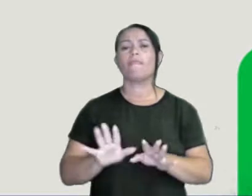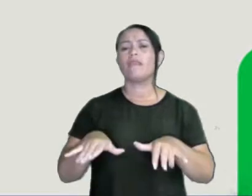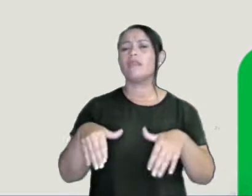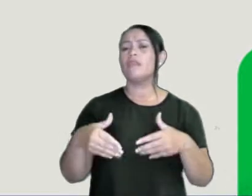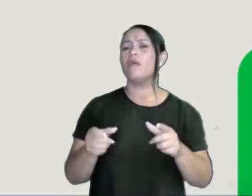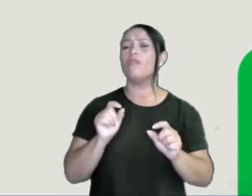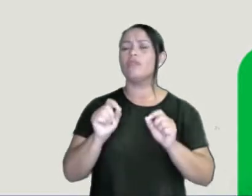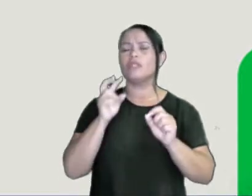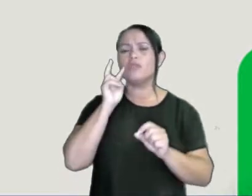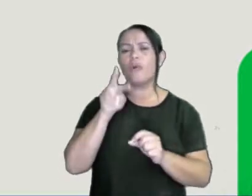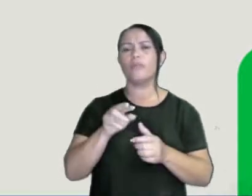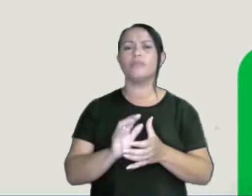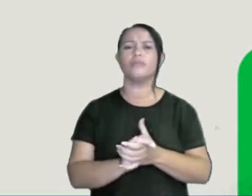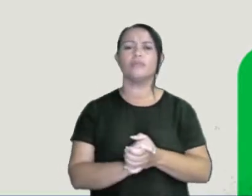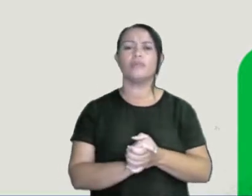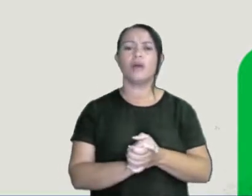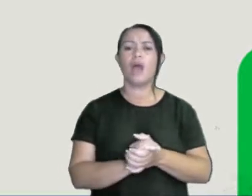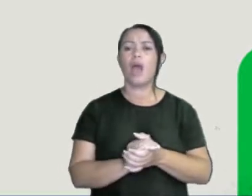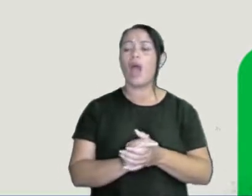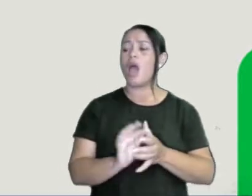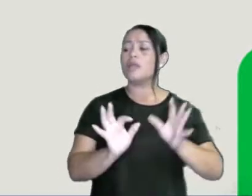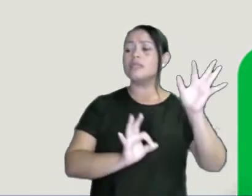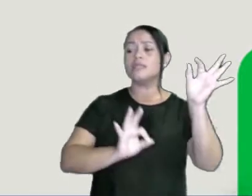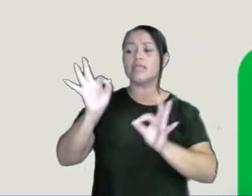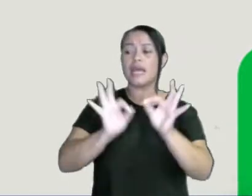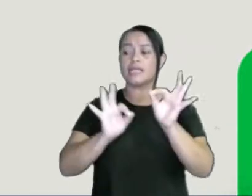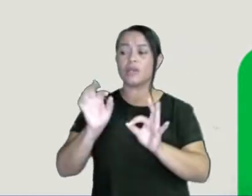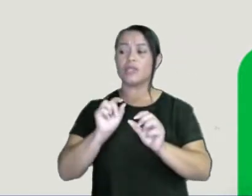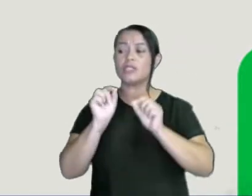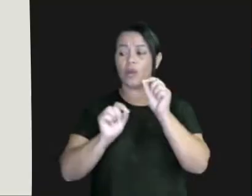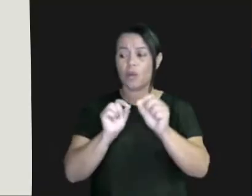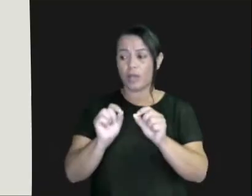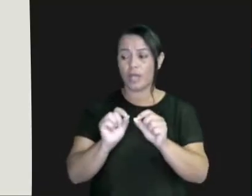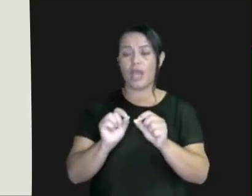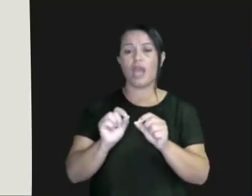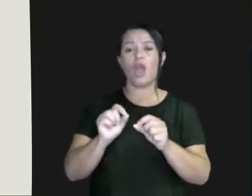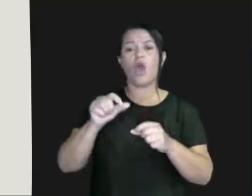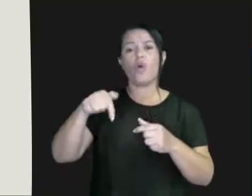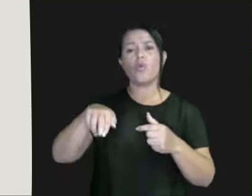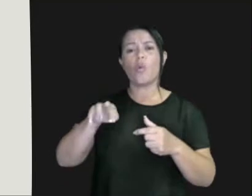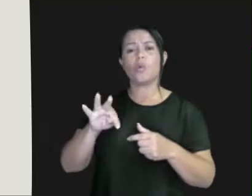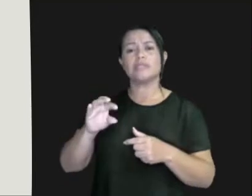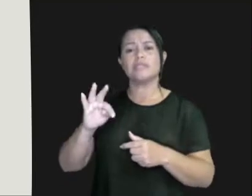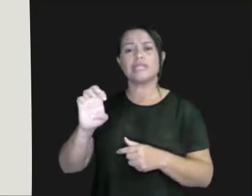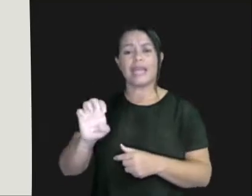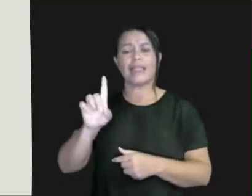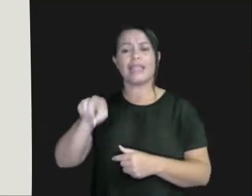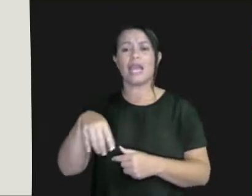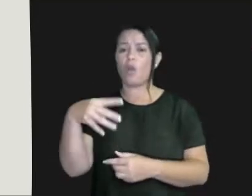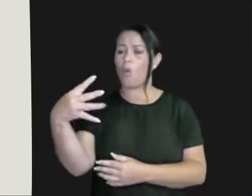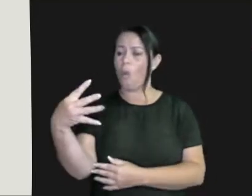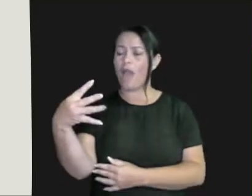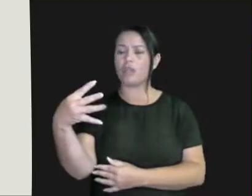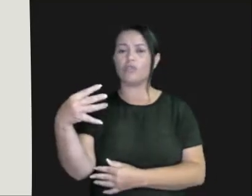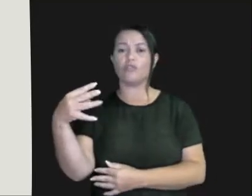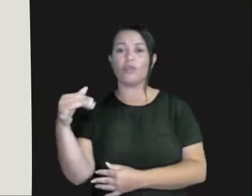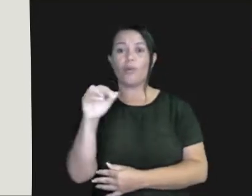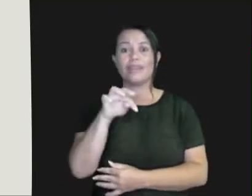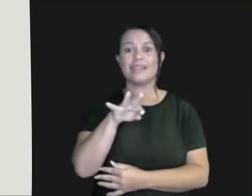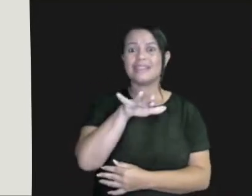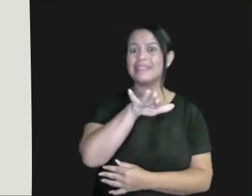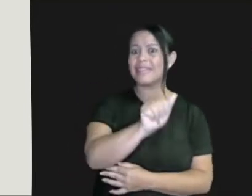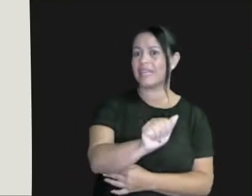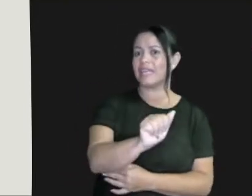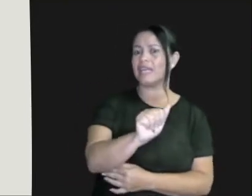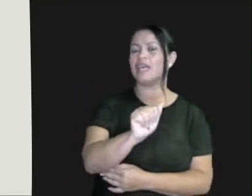vê só. Dessa forma, foca aqui. Dessa forma, o quociente 4 vira parte inteira. O